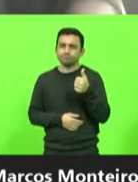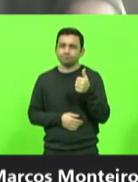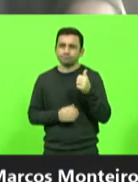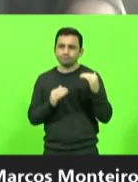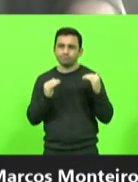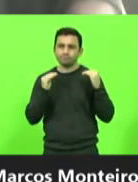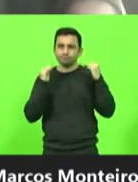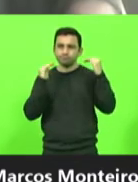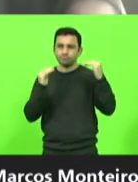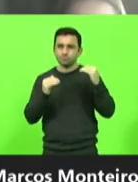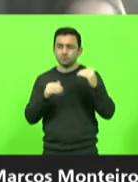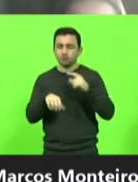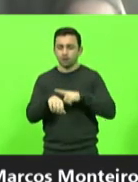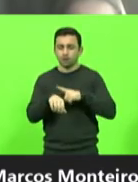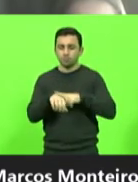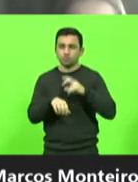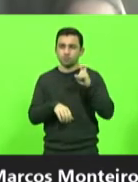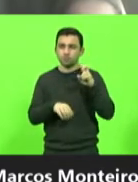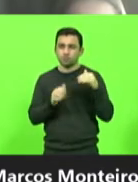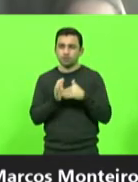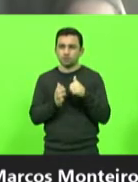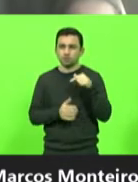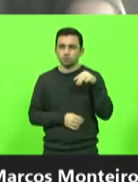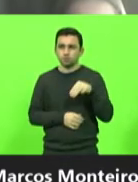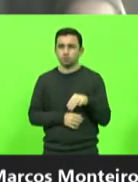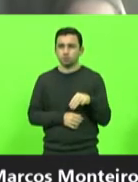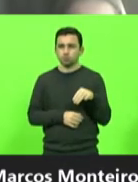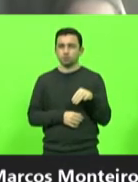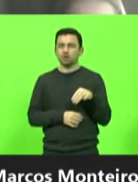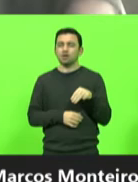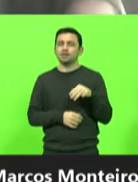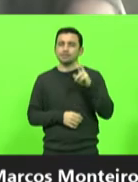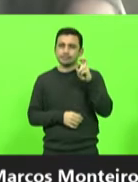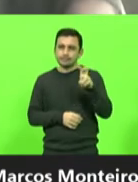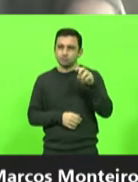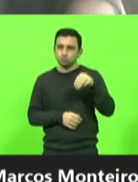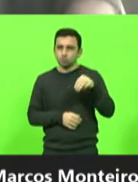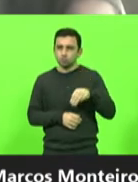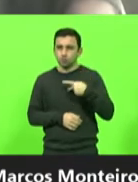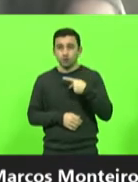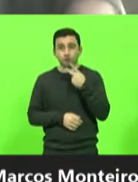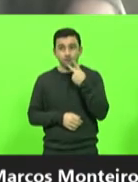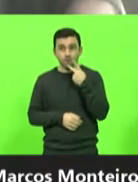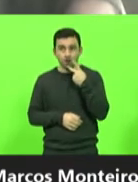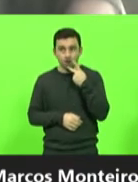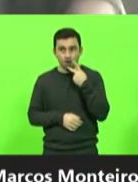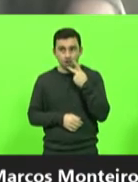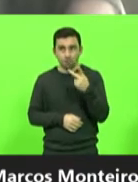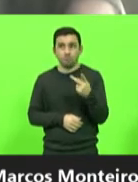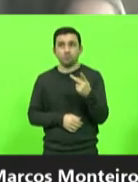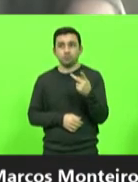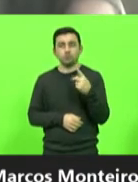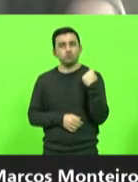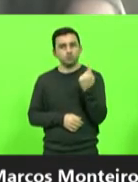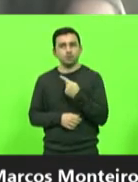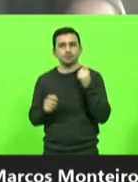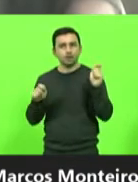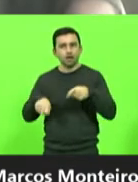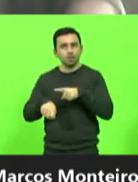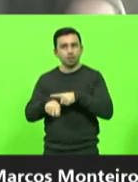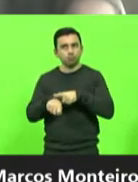fala de 5 a 7 minutos. Quando for 5 minutos, eu aviso para que nós possamos ficar no